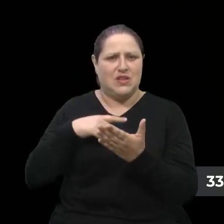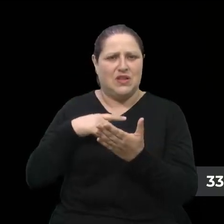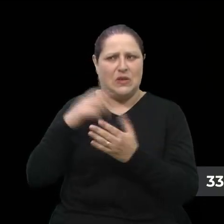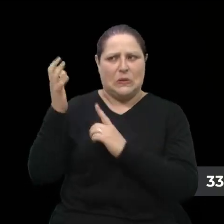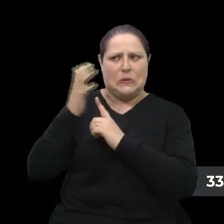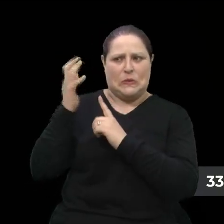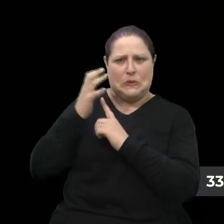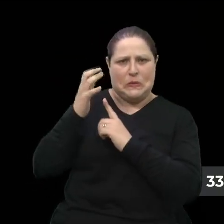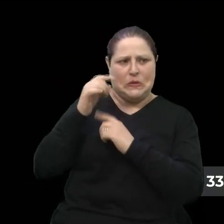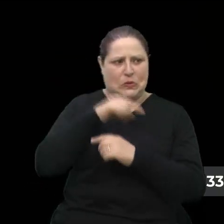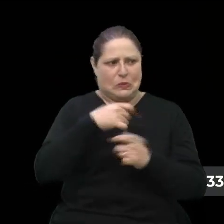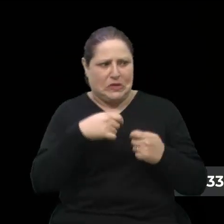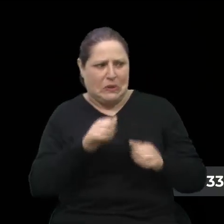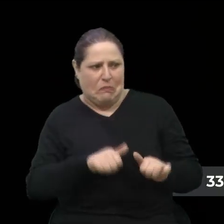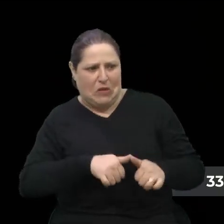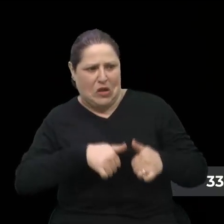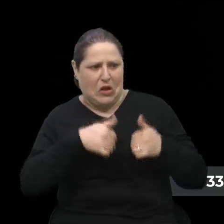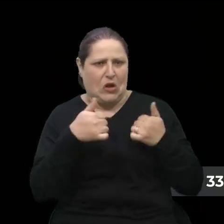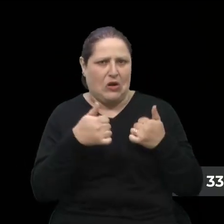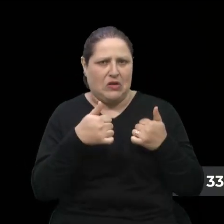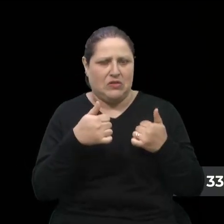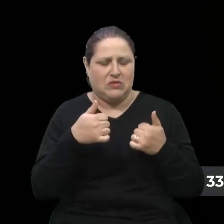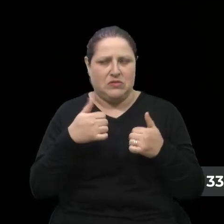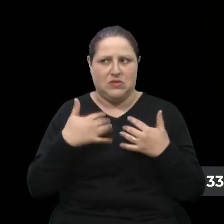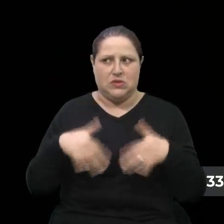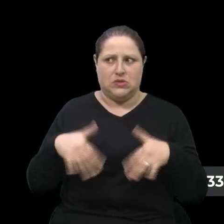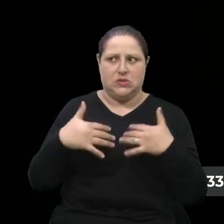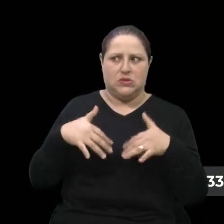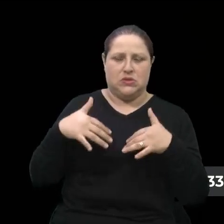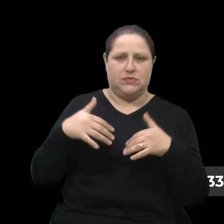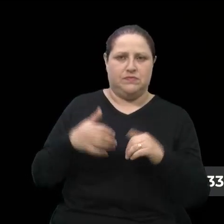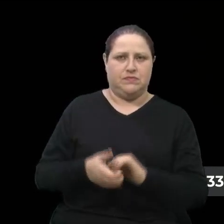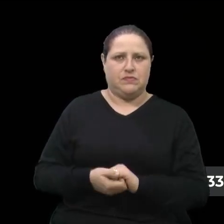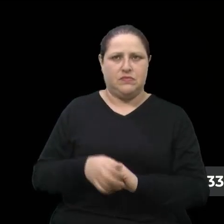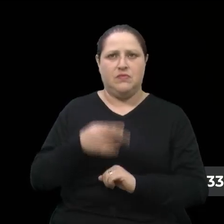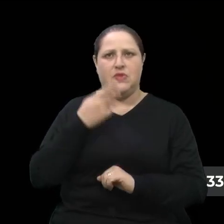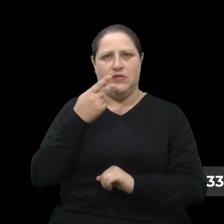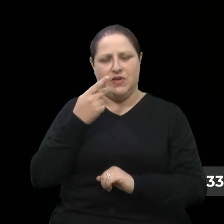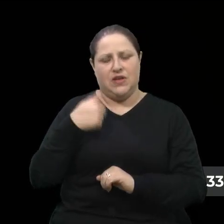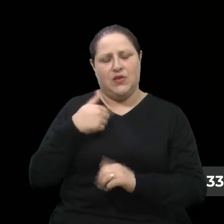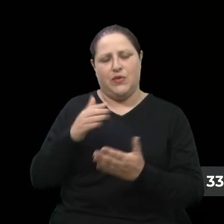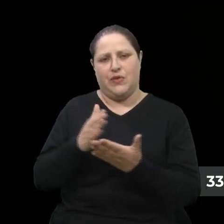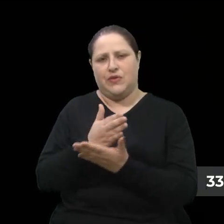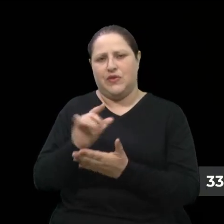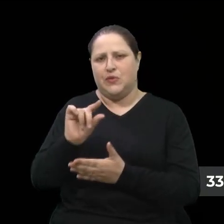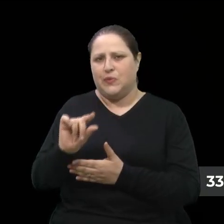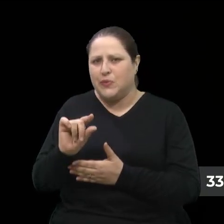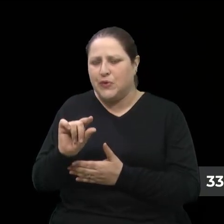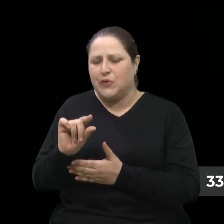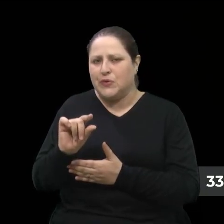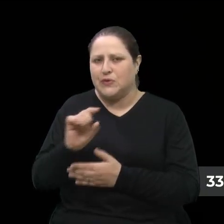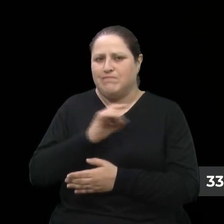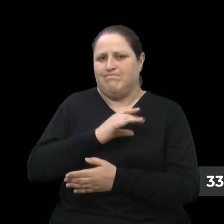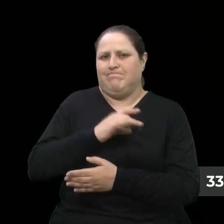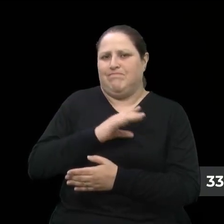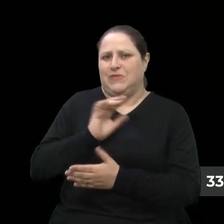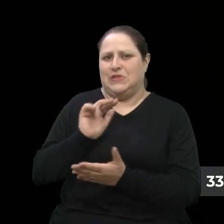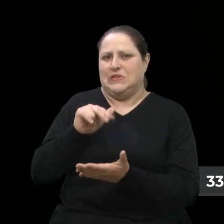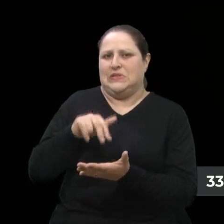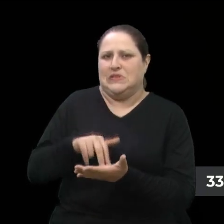os melhores e isso é um pouco assustador. Eu confesso que fiquei um pouco relutante em estar aqui hoje e acabar errando alguma